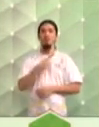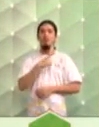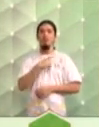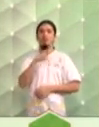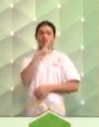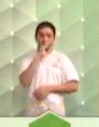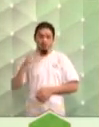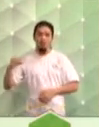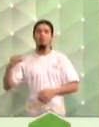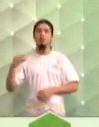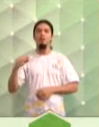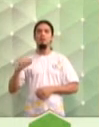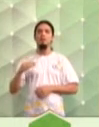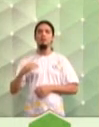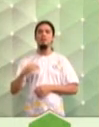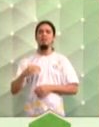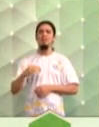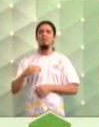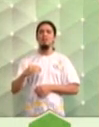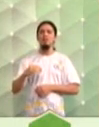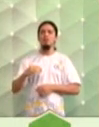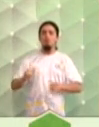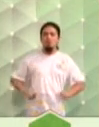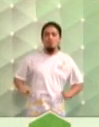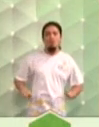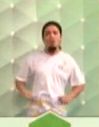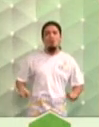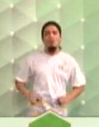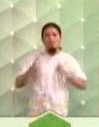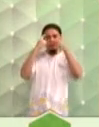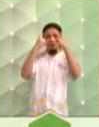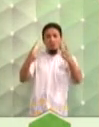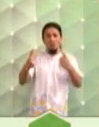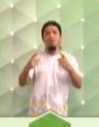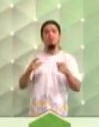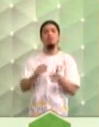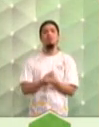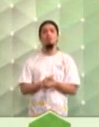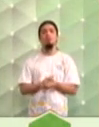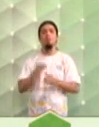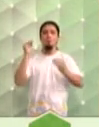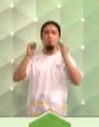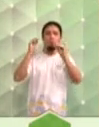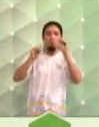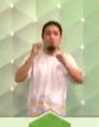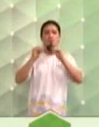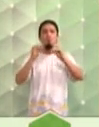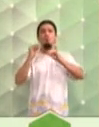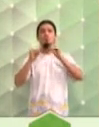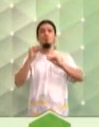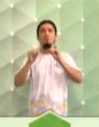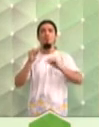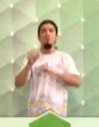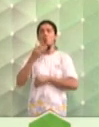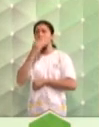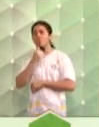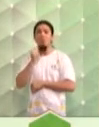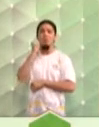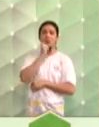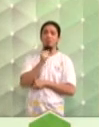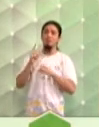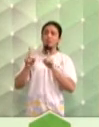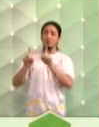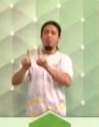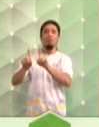que sofreram algum tipo de violência, crianças recém-nascidas. Um grande beijo para o casal que cuida do Abrigo Coração do Pai, que cuida com muito amor, como se